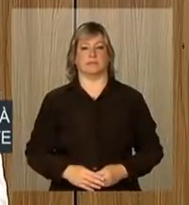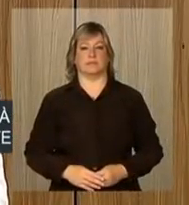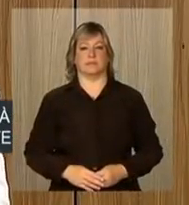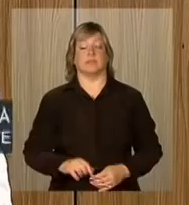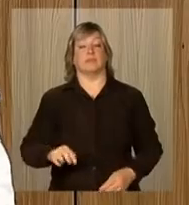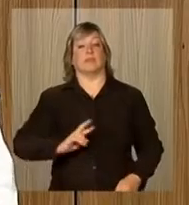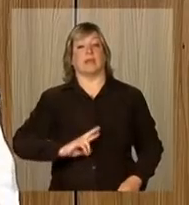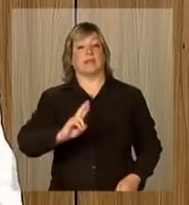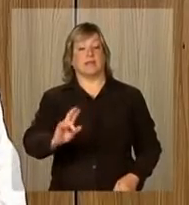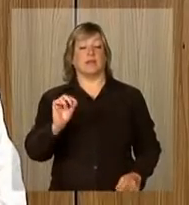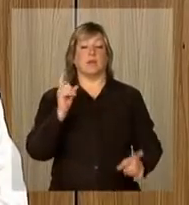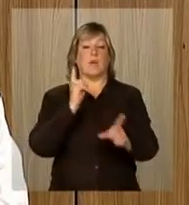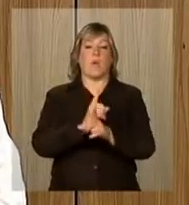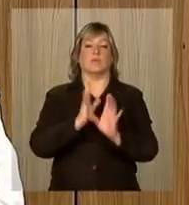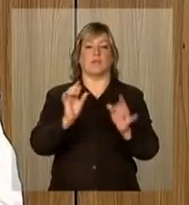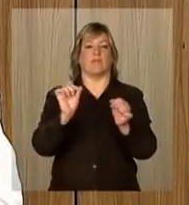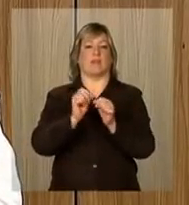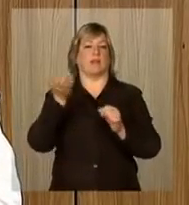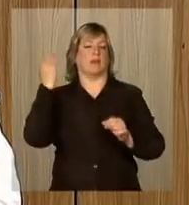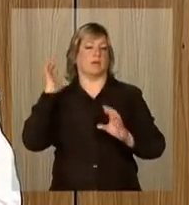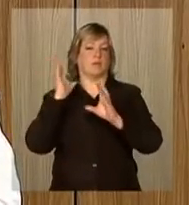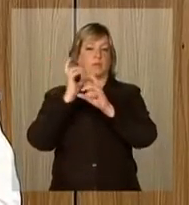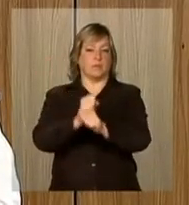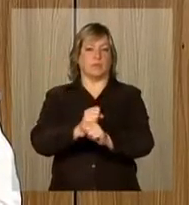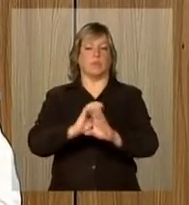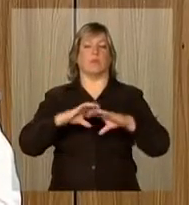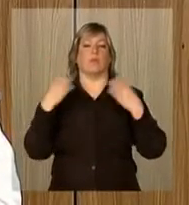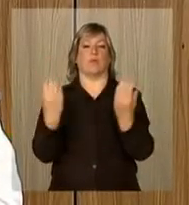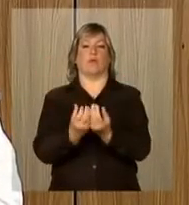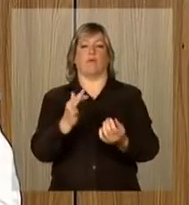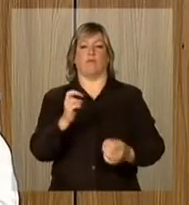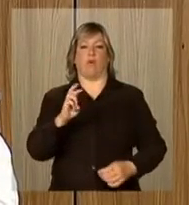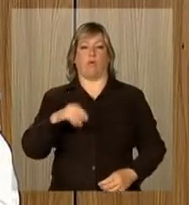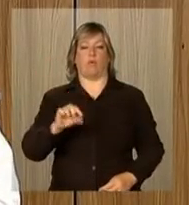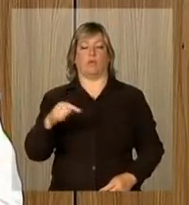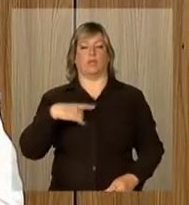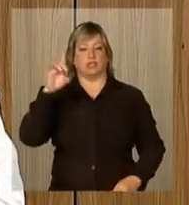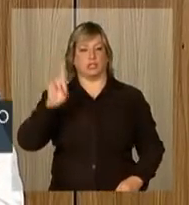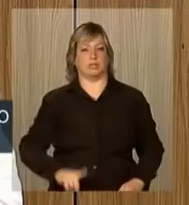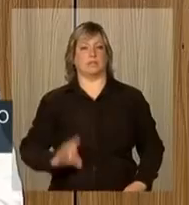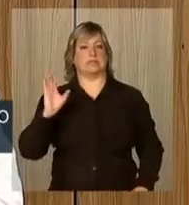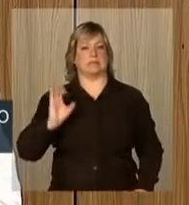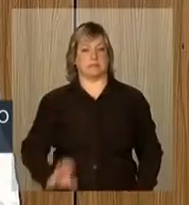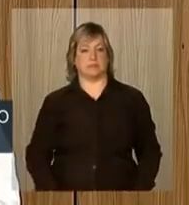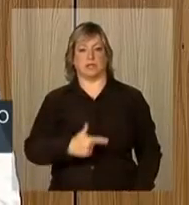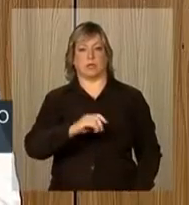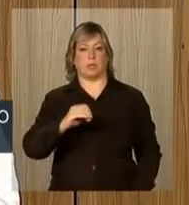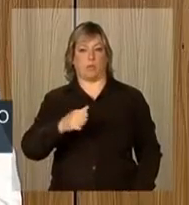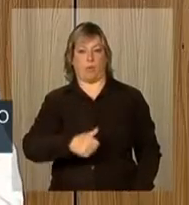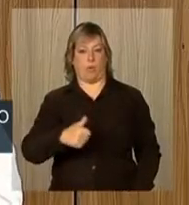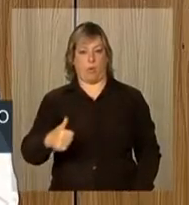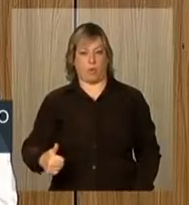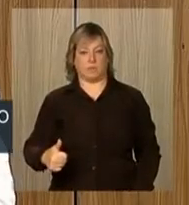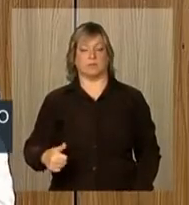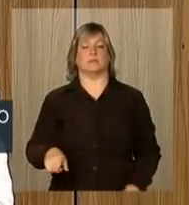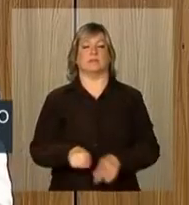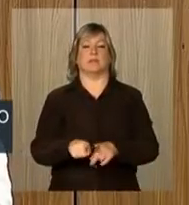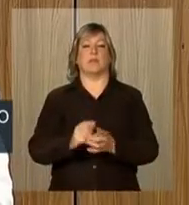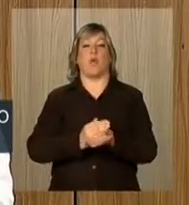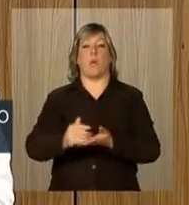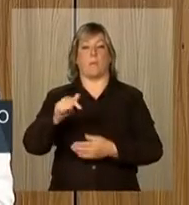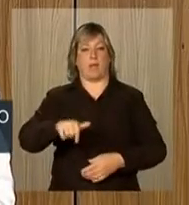Resultado de encontros realizados a partir do fórum Direitos e Cidadania em 2011 e no início de